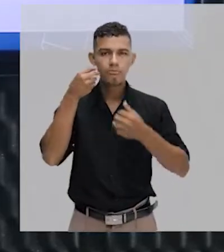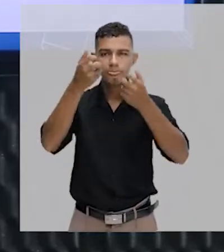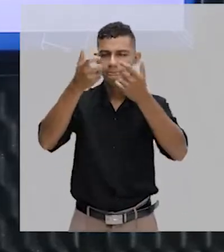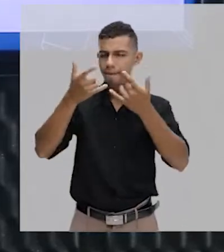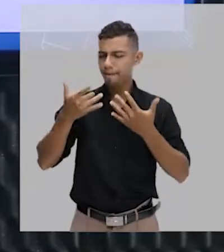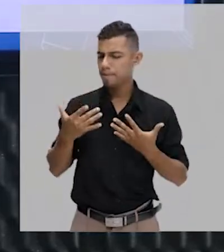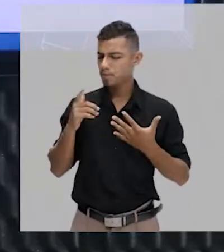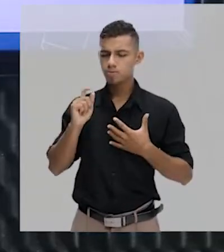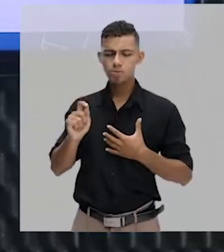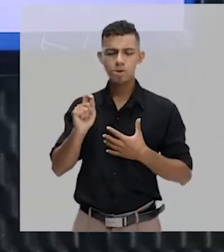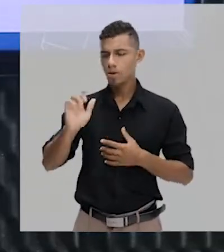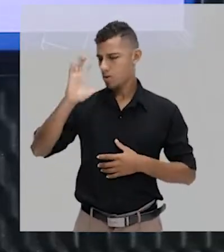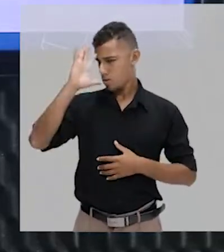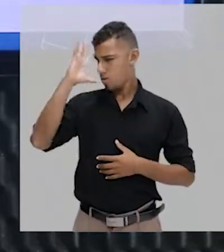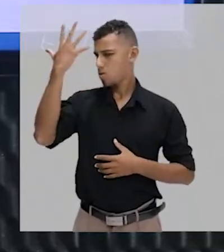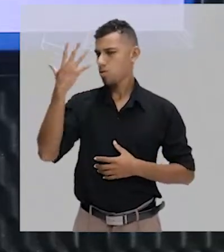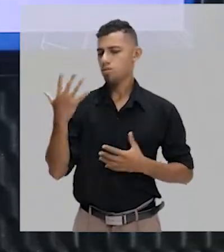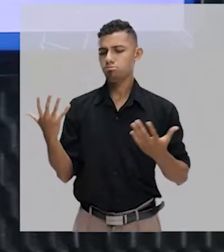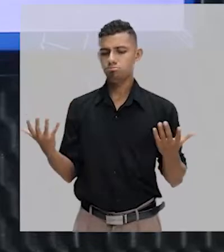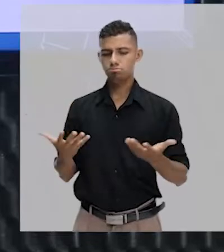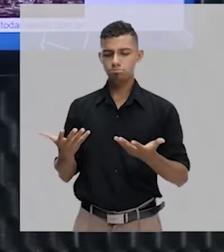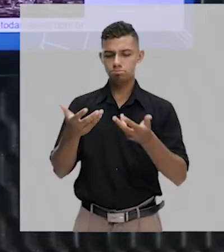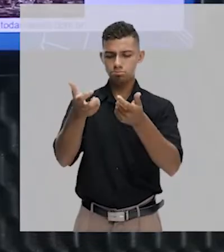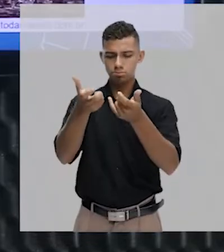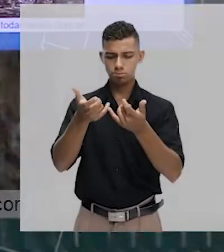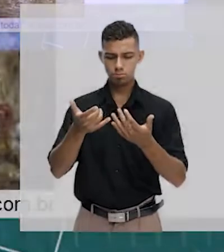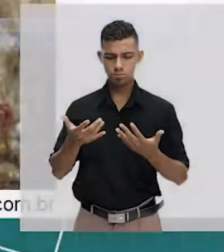do que estava acontecendo. Tudo bem, turma?